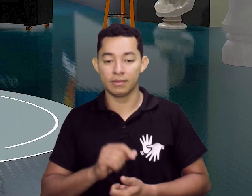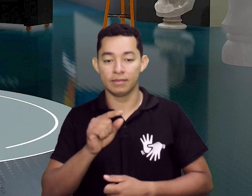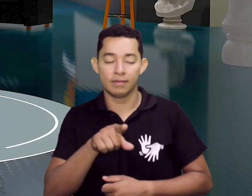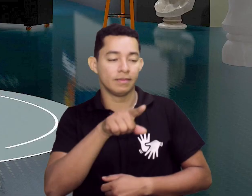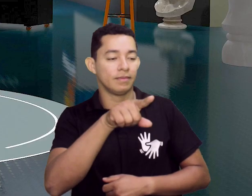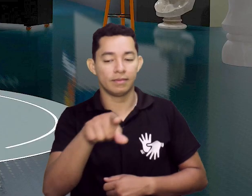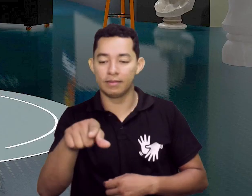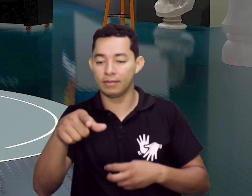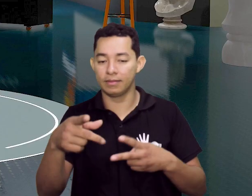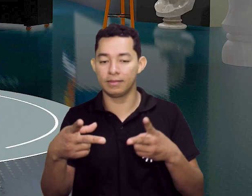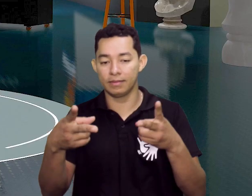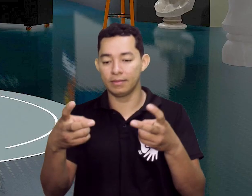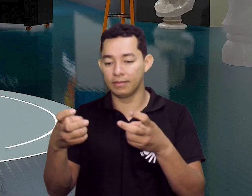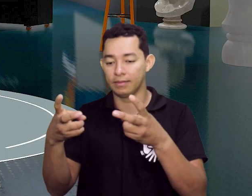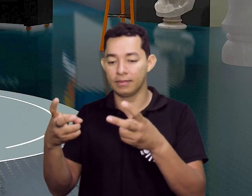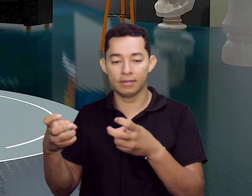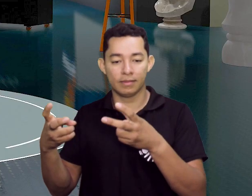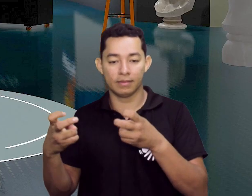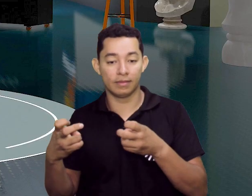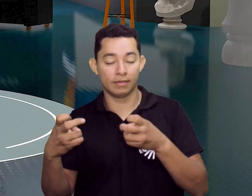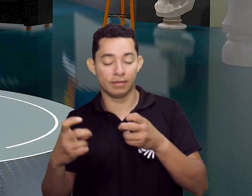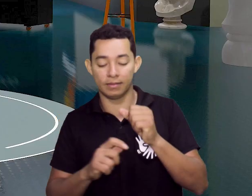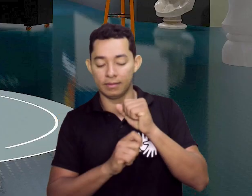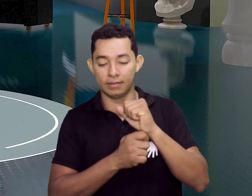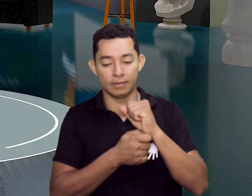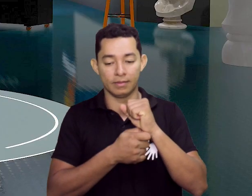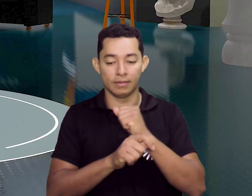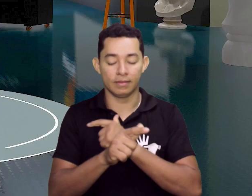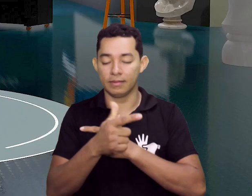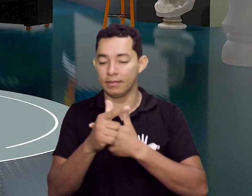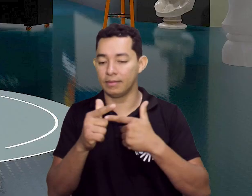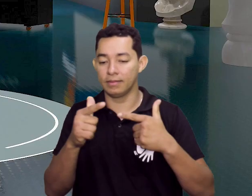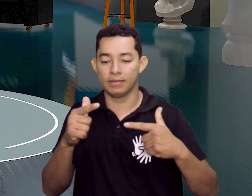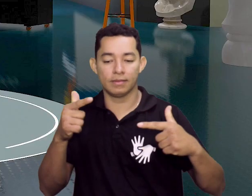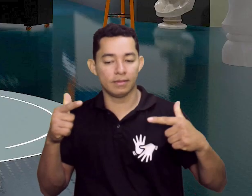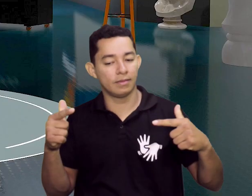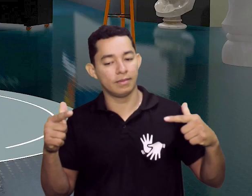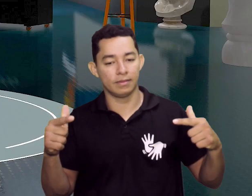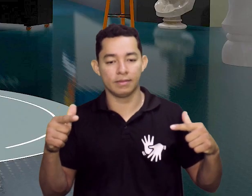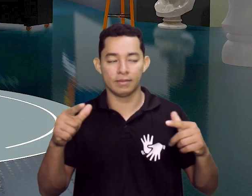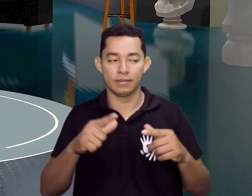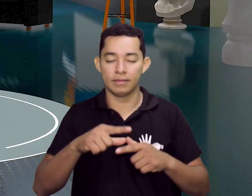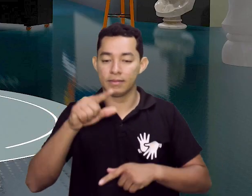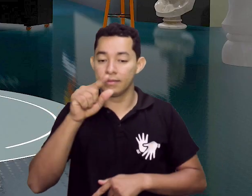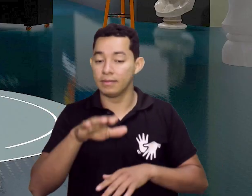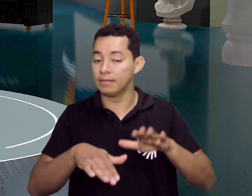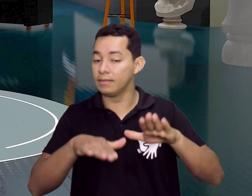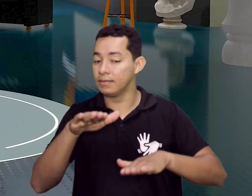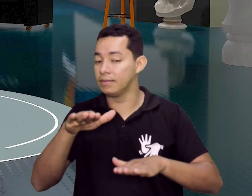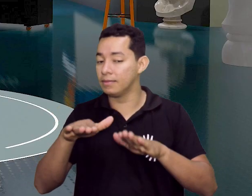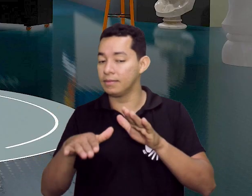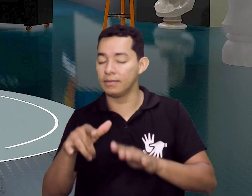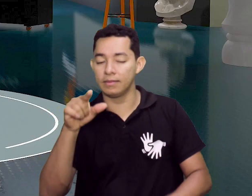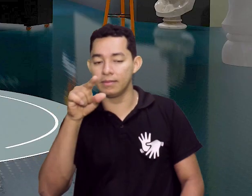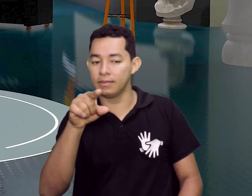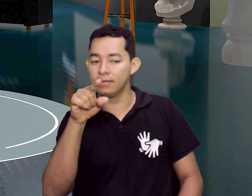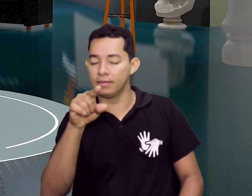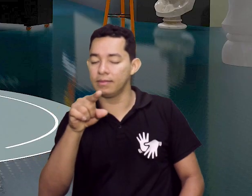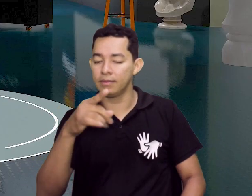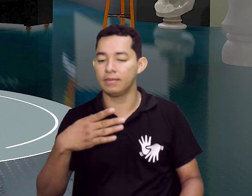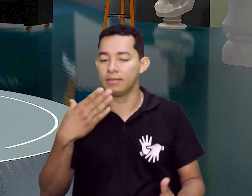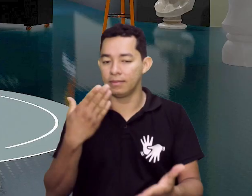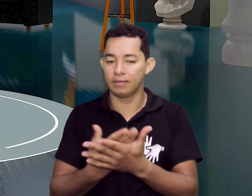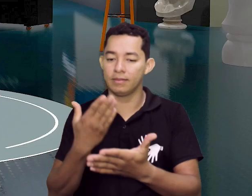Você vai perceber, isso não tem mistério, só depende de